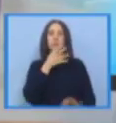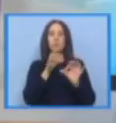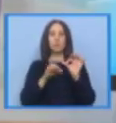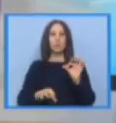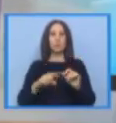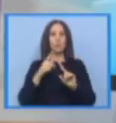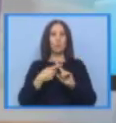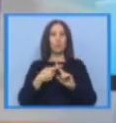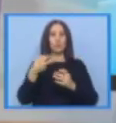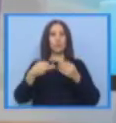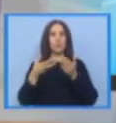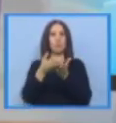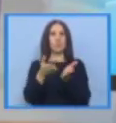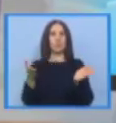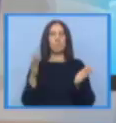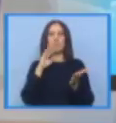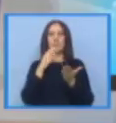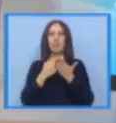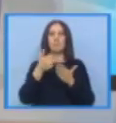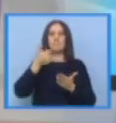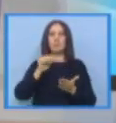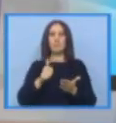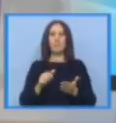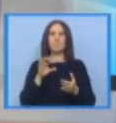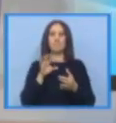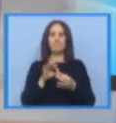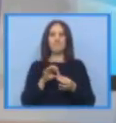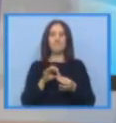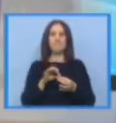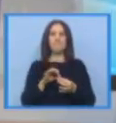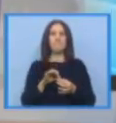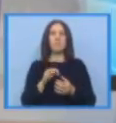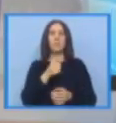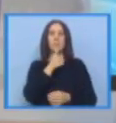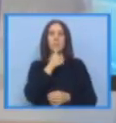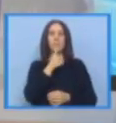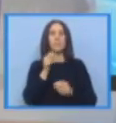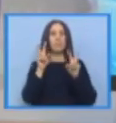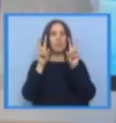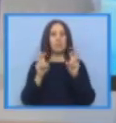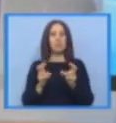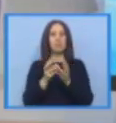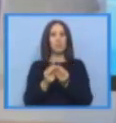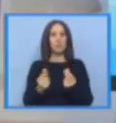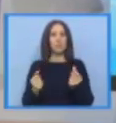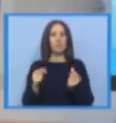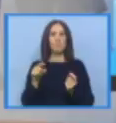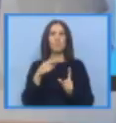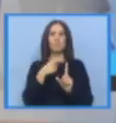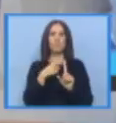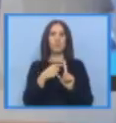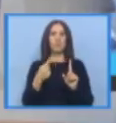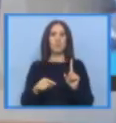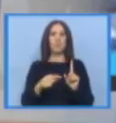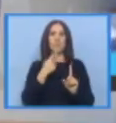do ano judicial, foi feito um balanço em relação à resolução de casos, que é um balanço positivo,